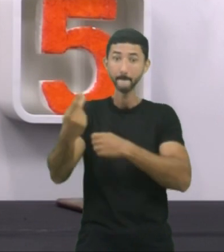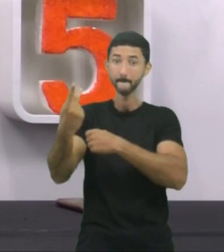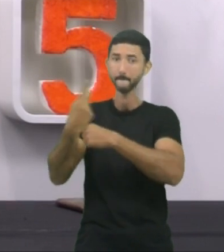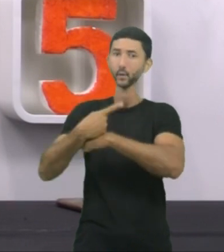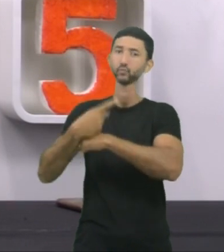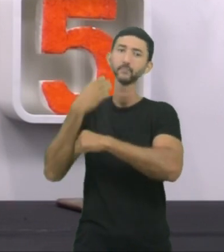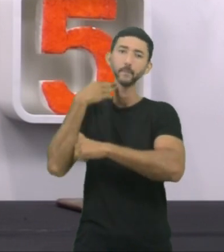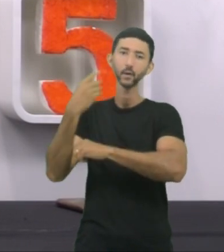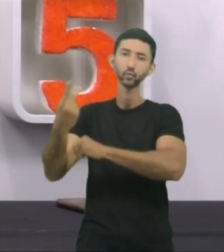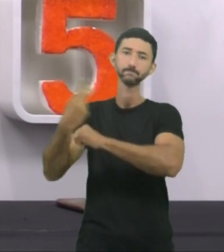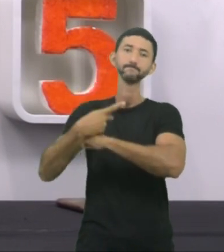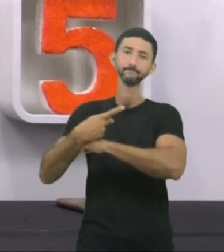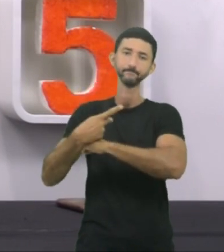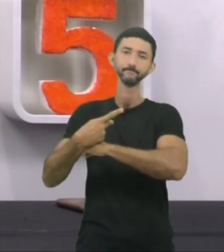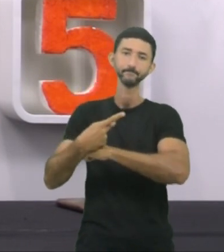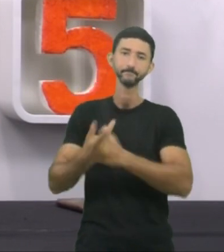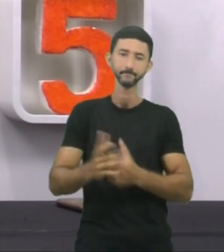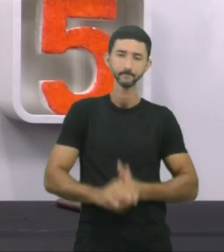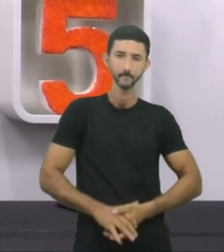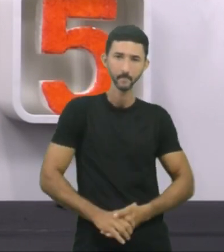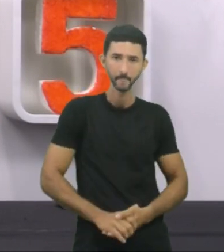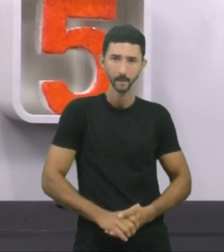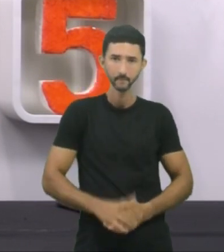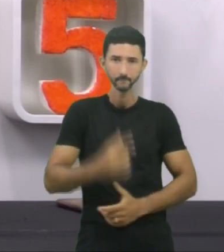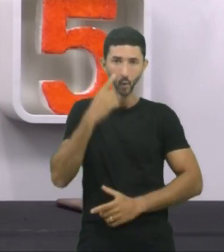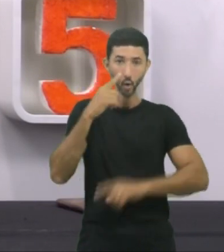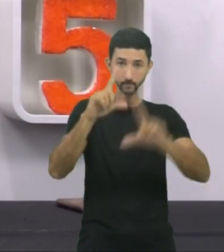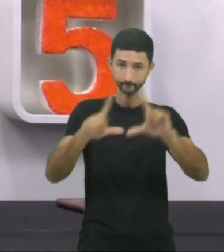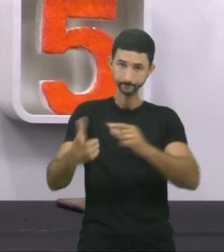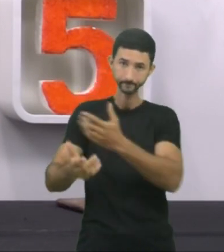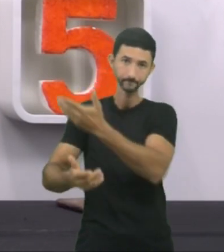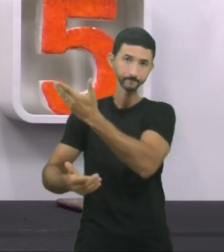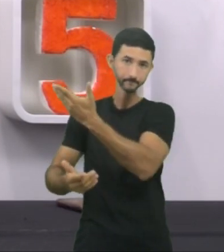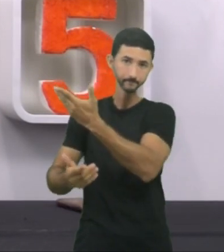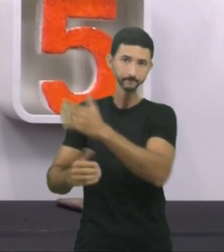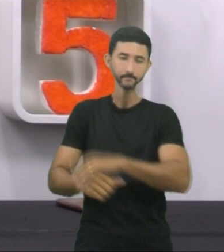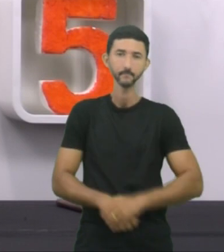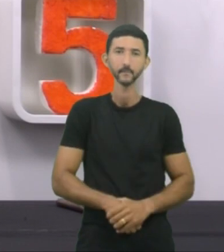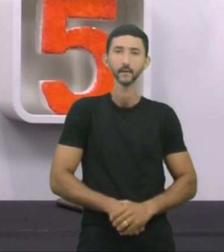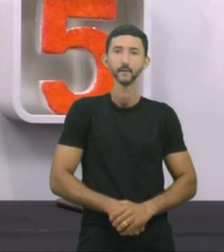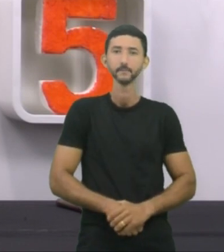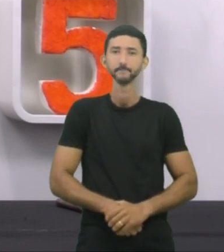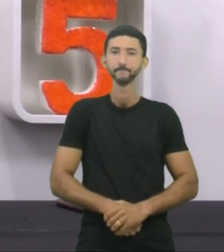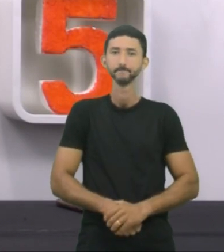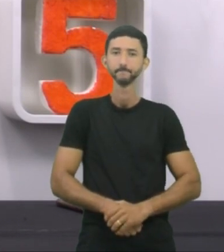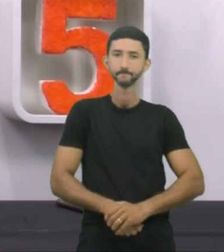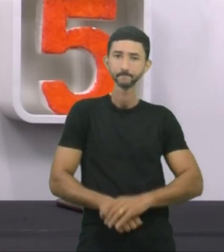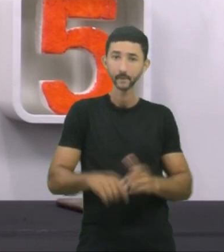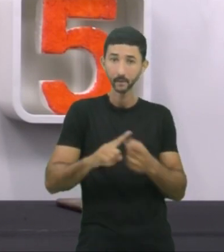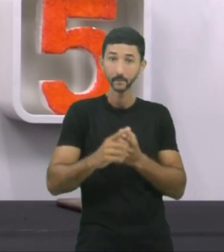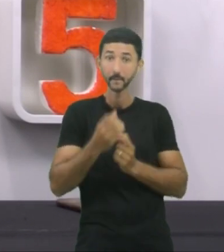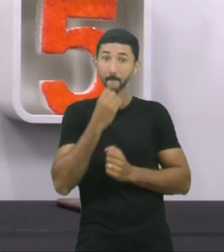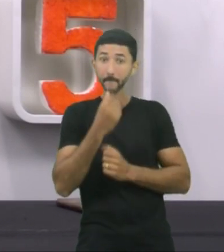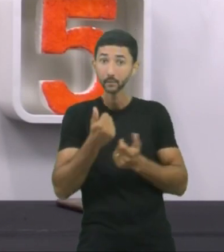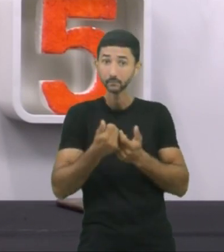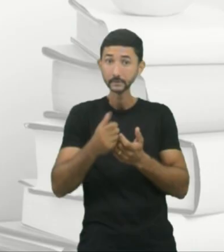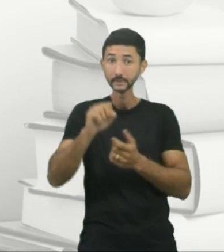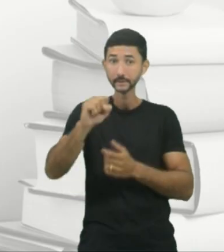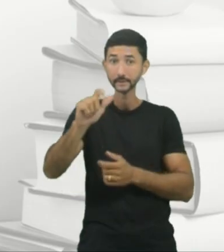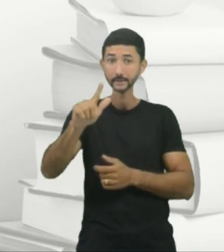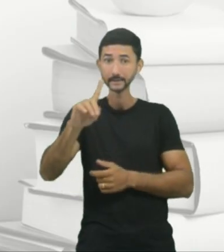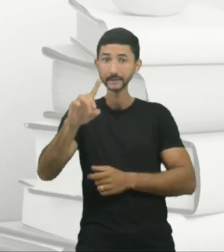banco, tá? Então, olha lá na tela que eu trouxe para você também um exemplo de saldo